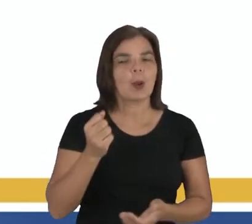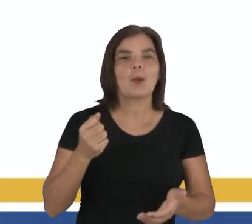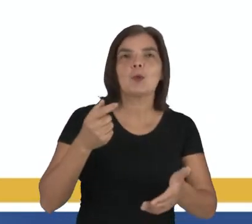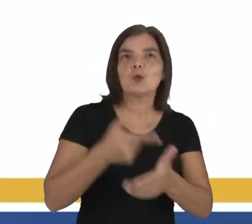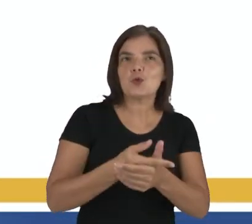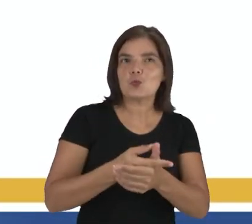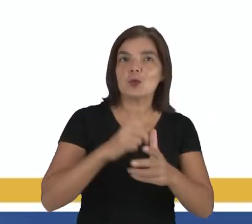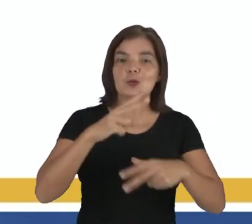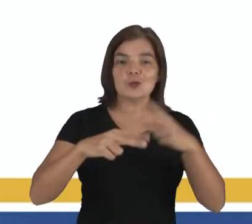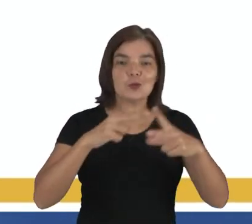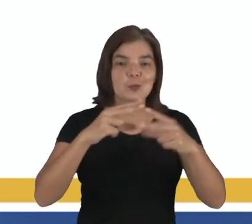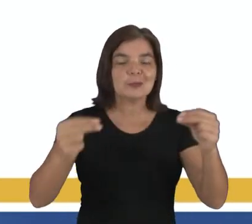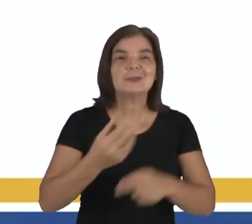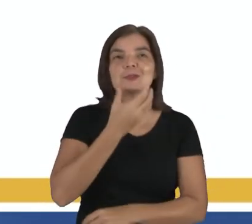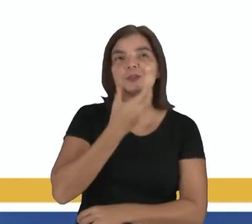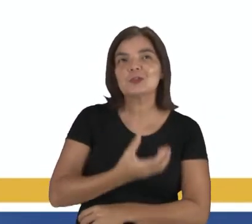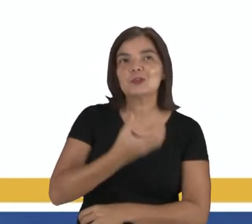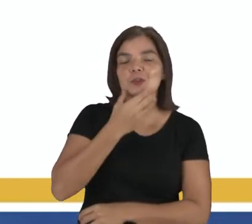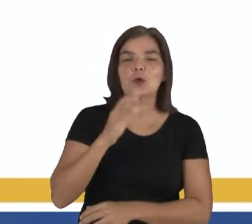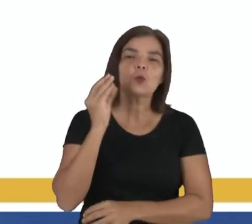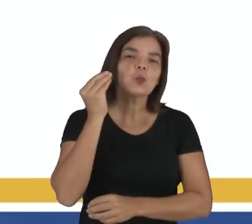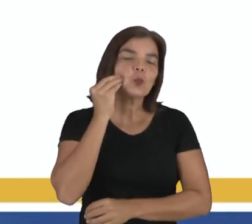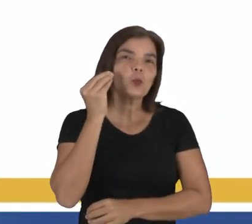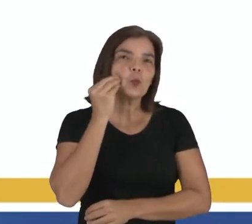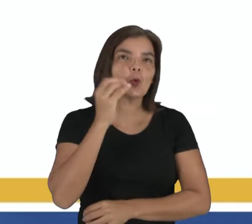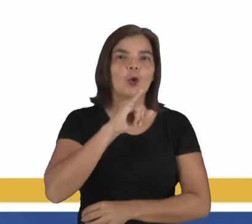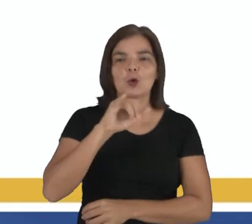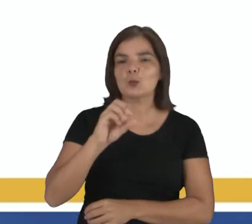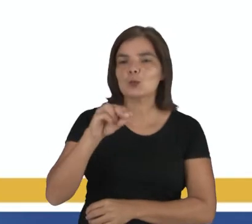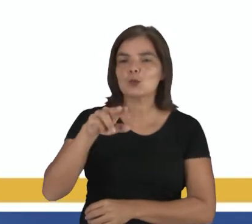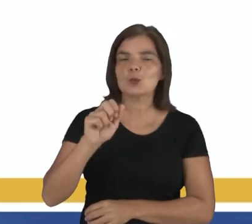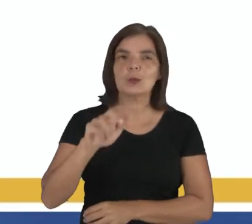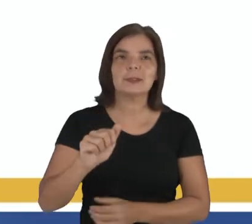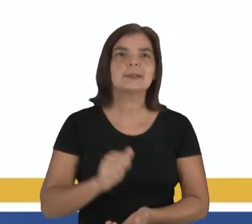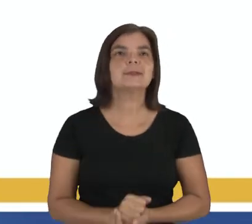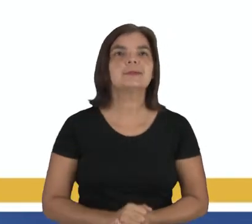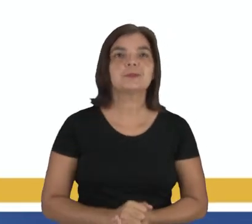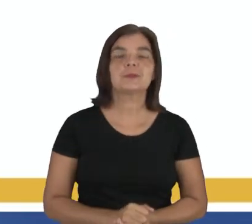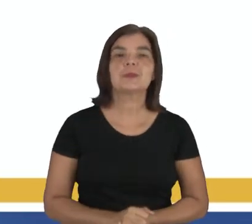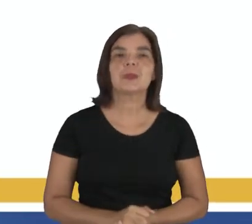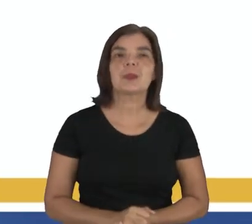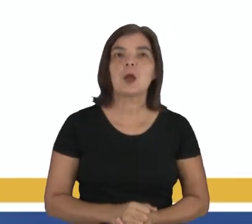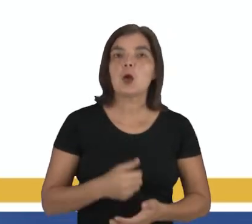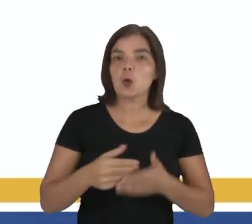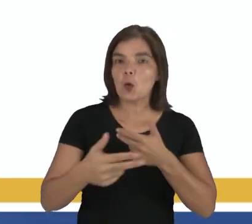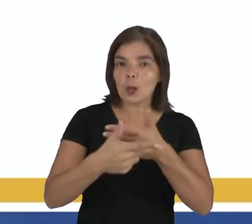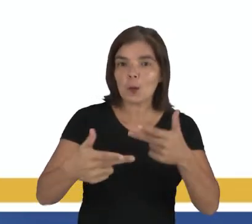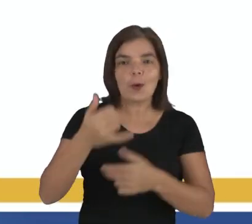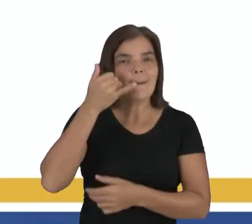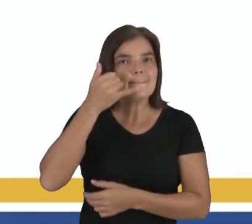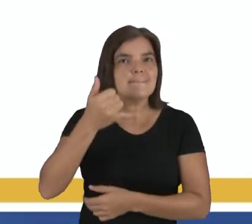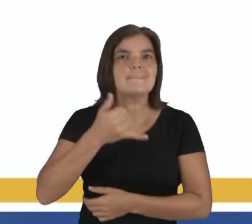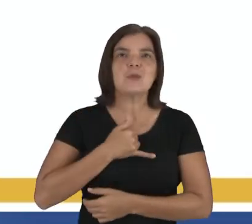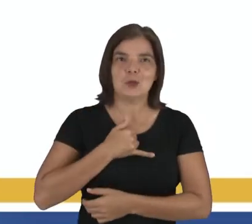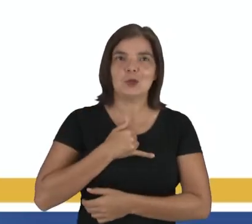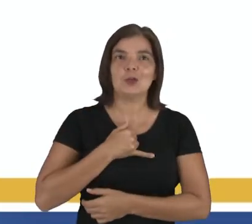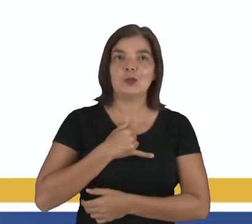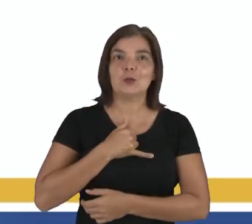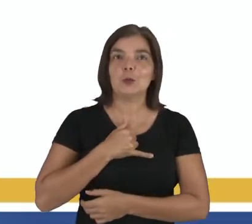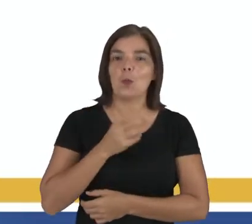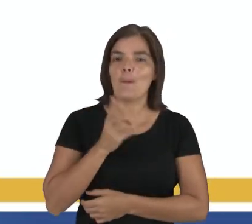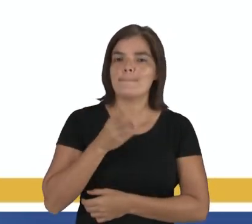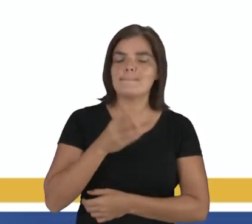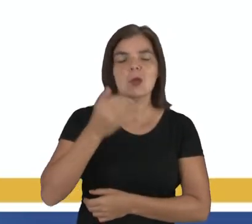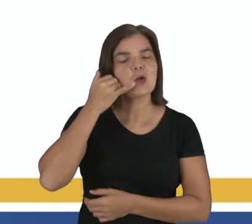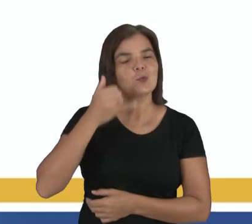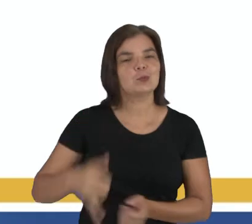Resolvemos comprar os presentes de Natal. Beijos, Joana. Tem um PS qualquer coisa me liga. Tô com o